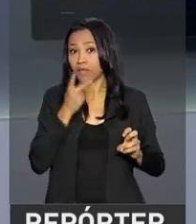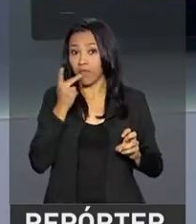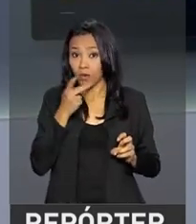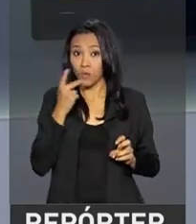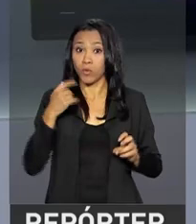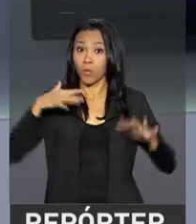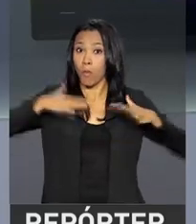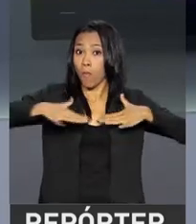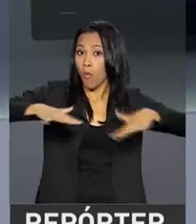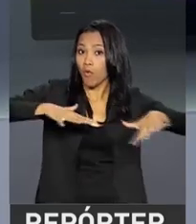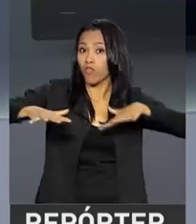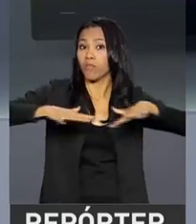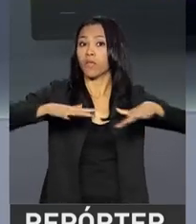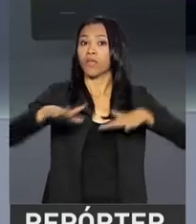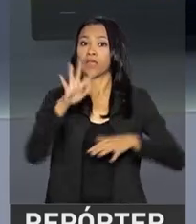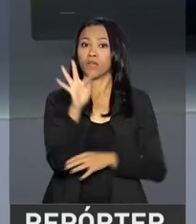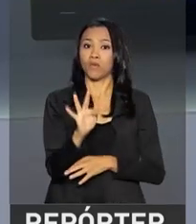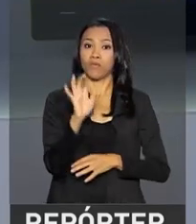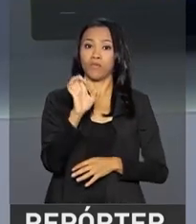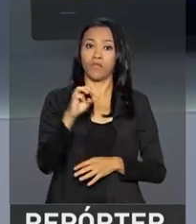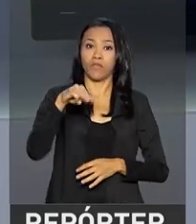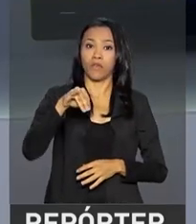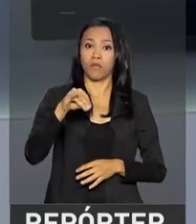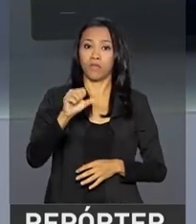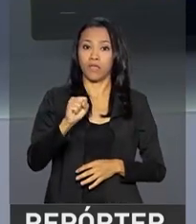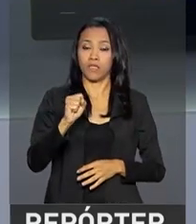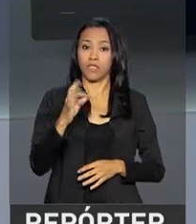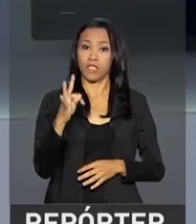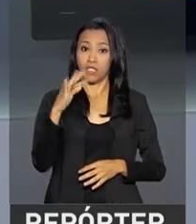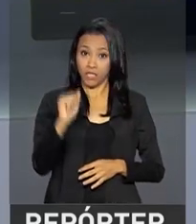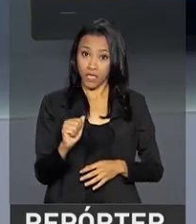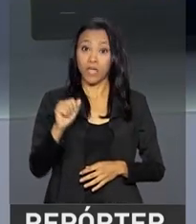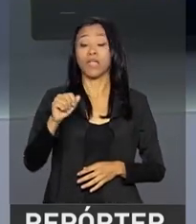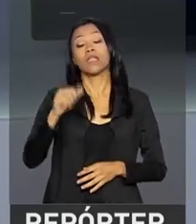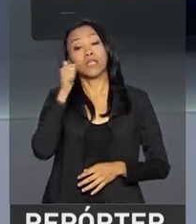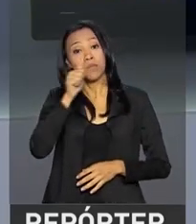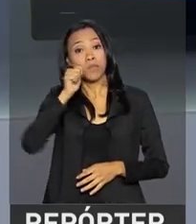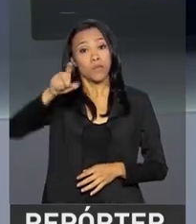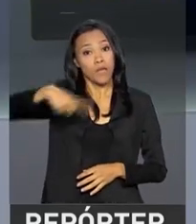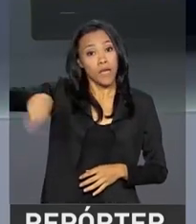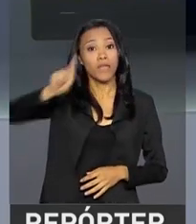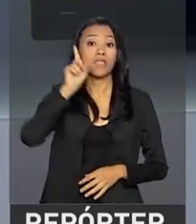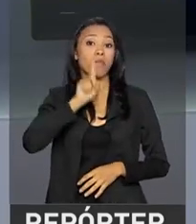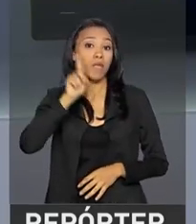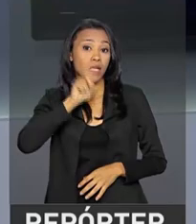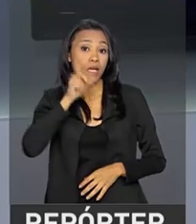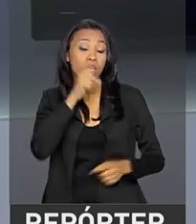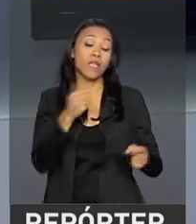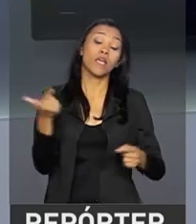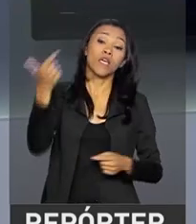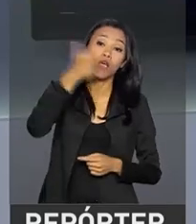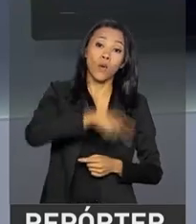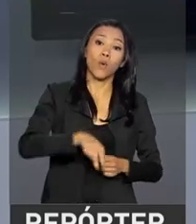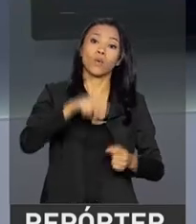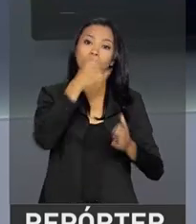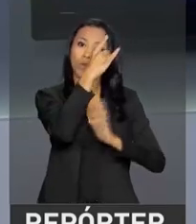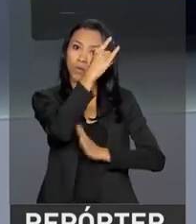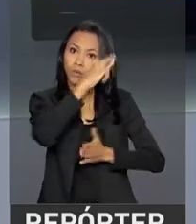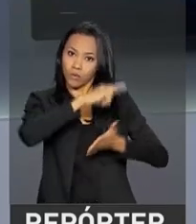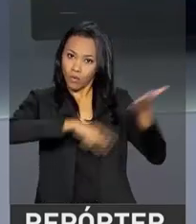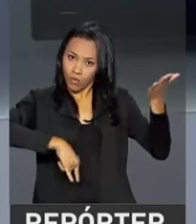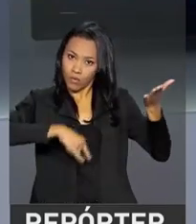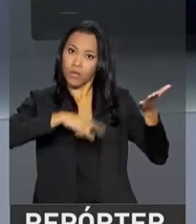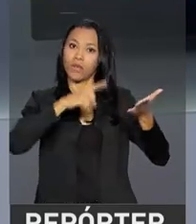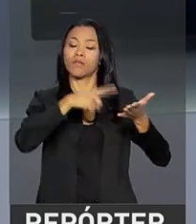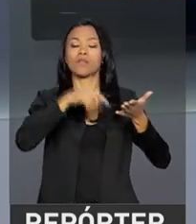feminista das artistas americanas contra o assédio sexual e sobre o manifesto de mulheres francesas pelo direito